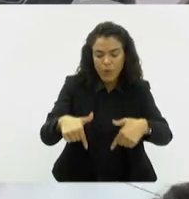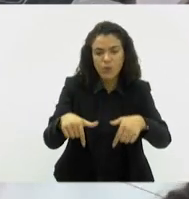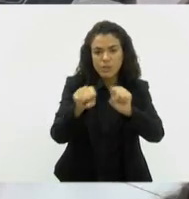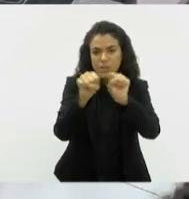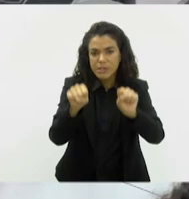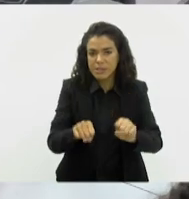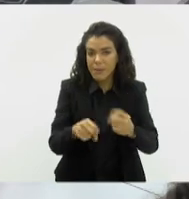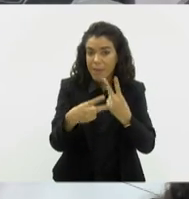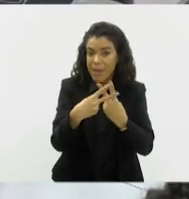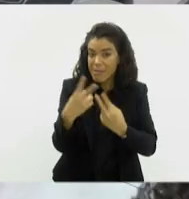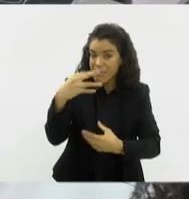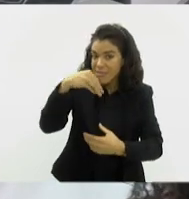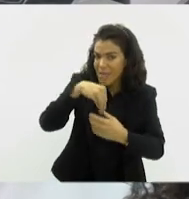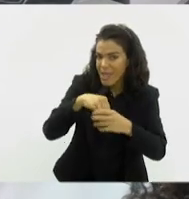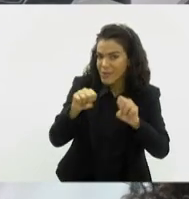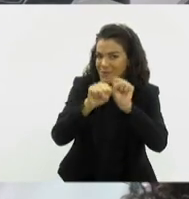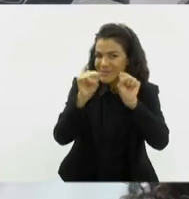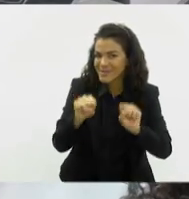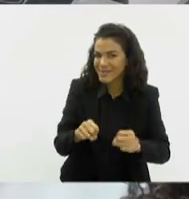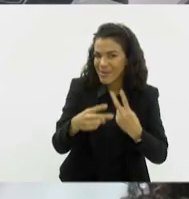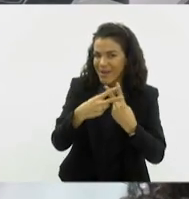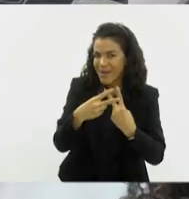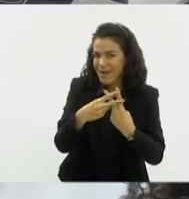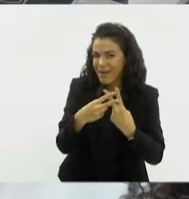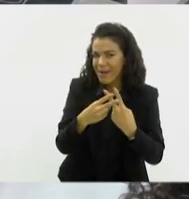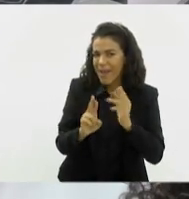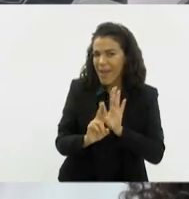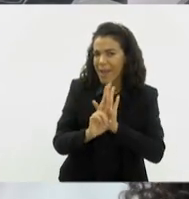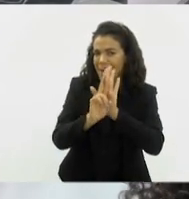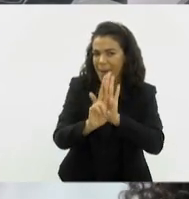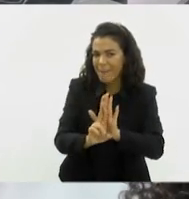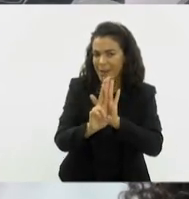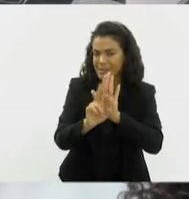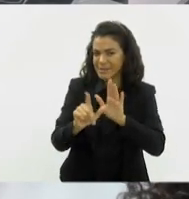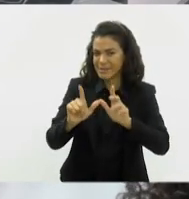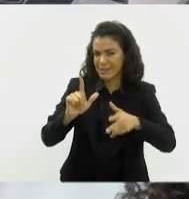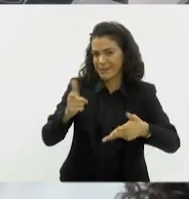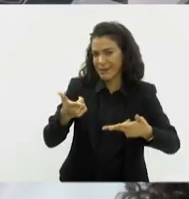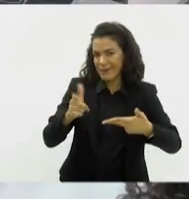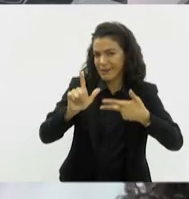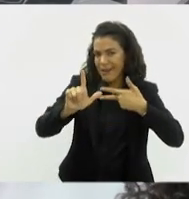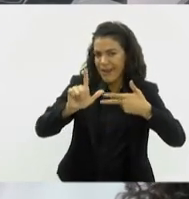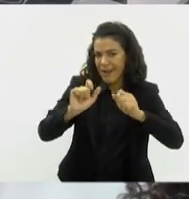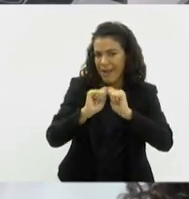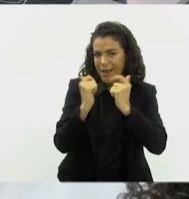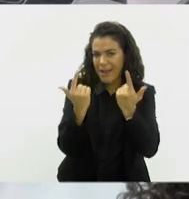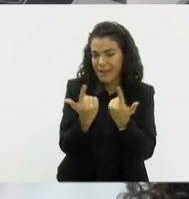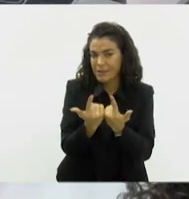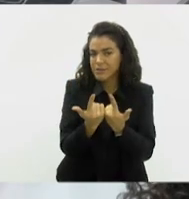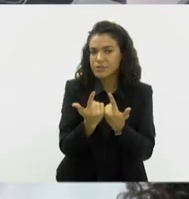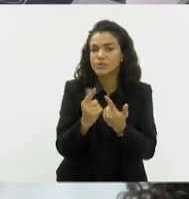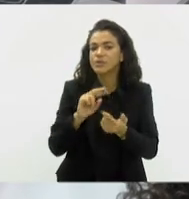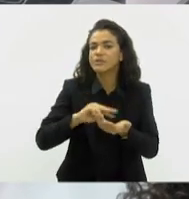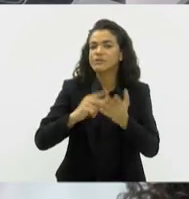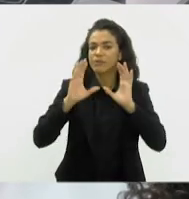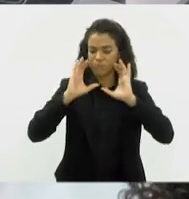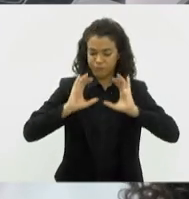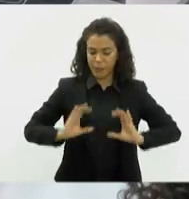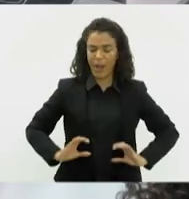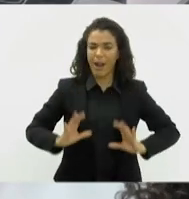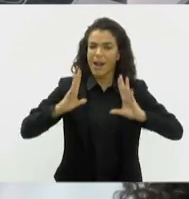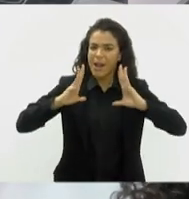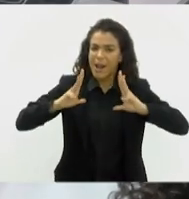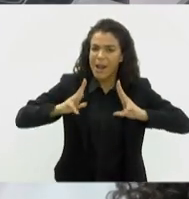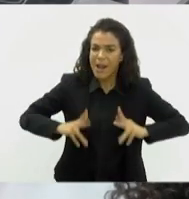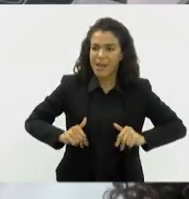sistema carcerário, lá dentro do sistema carcerário, em nome da Assembleia Legislativa, que um dos requisitos é o caráter ilibado.